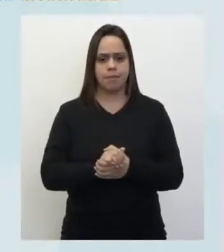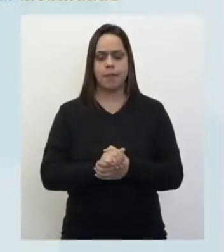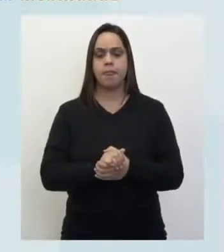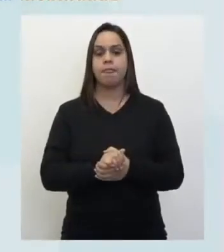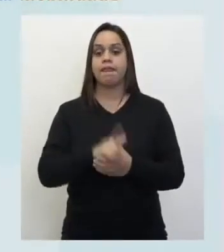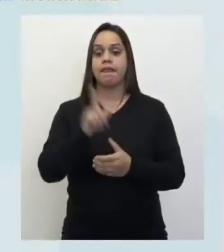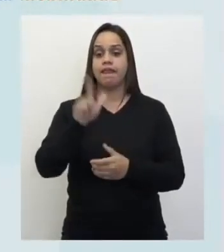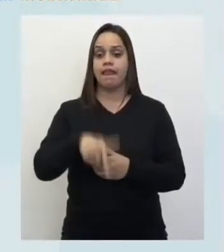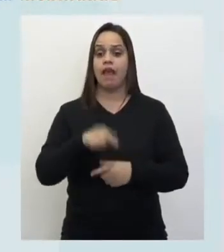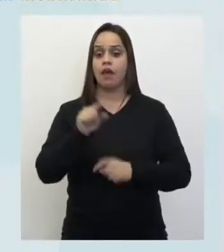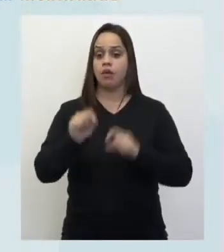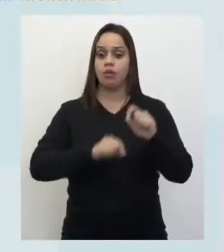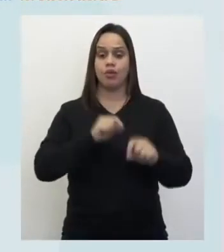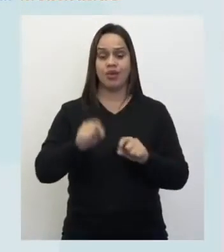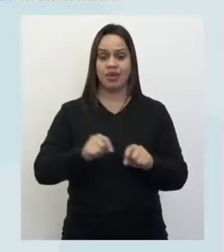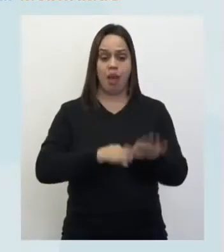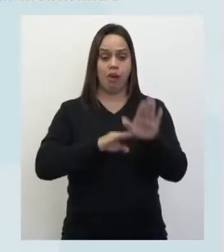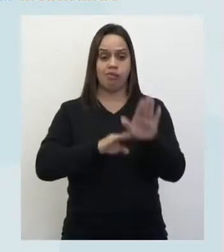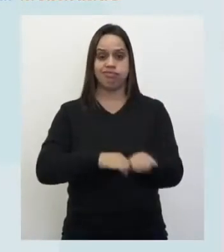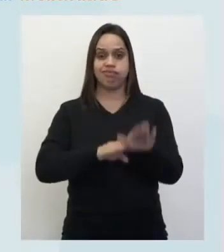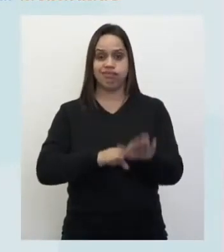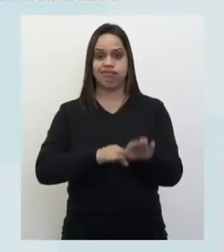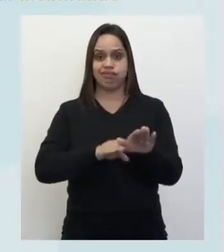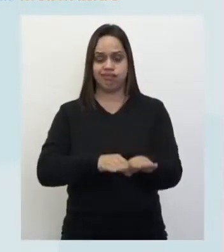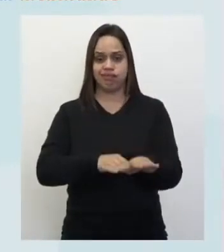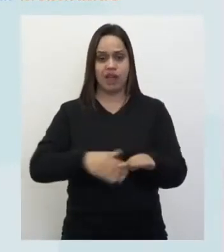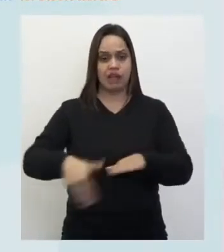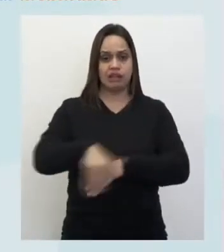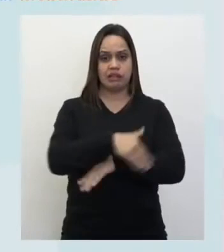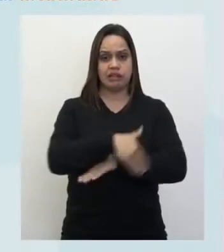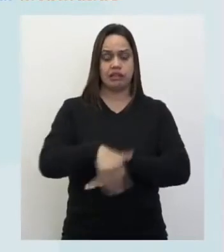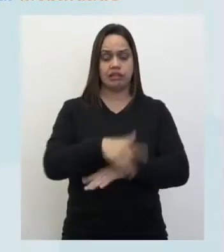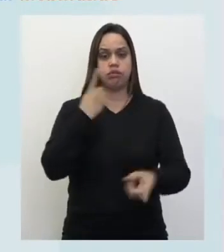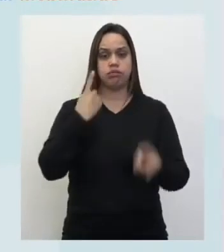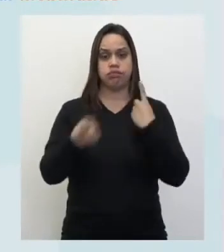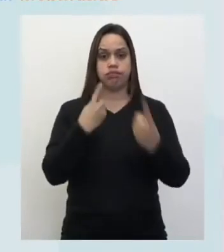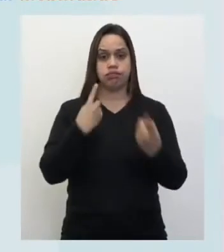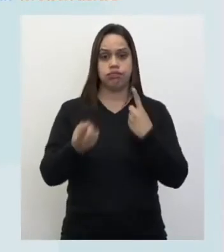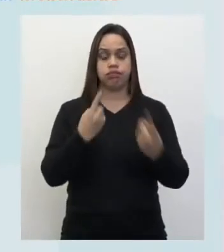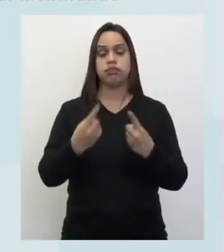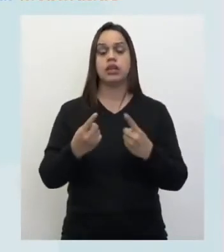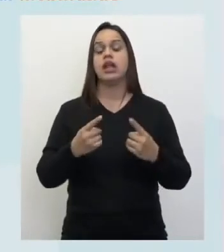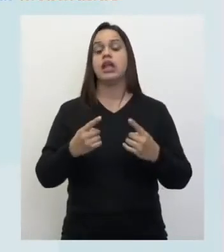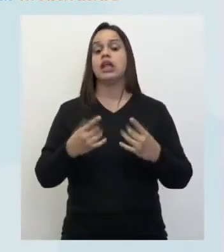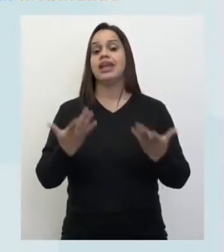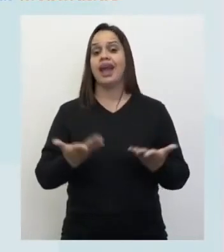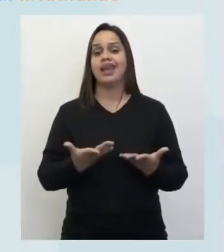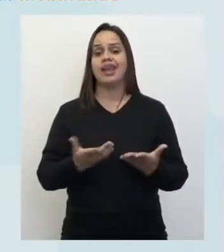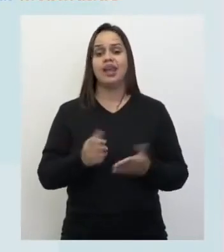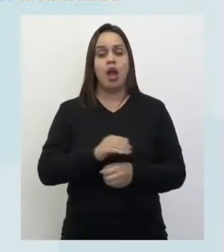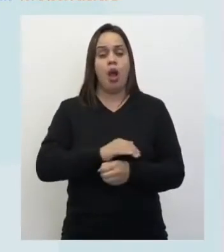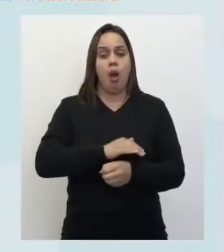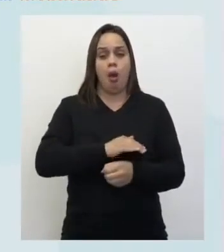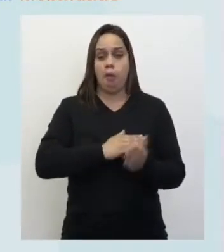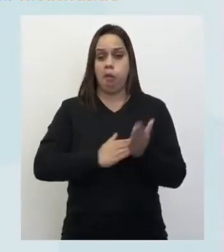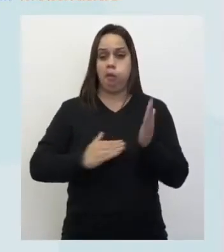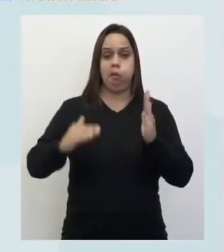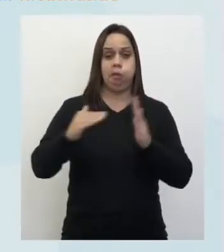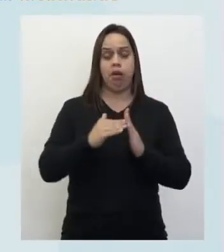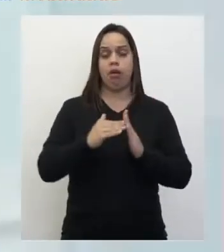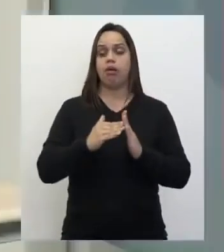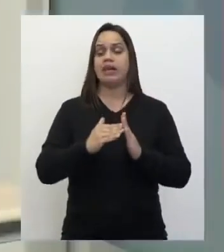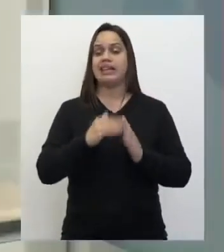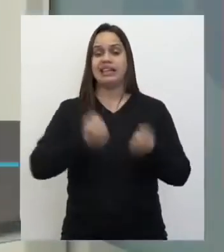que é uma outra problemática. Então, com o excesso de carros nas ruas, né, a gente tem trânsito,